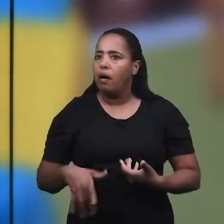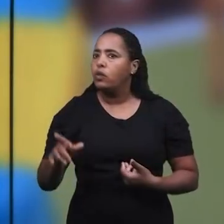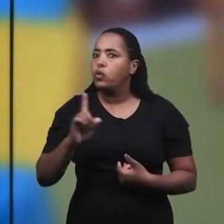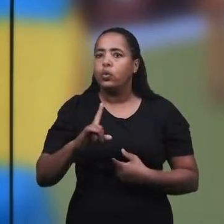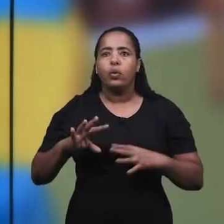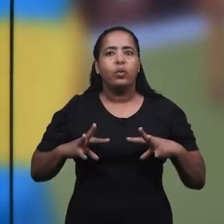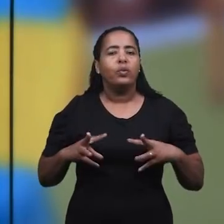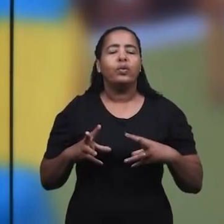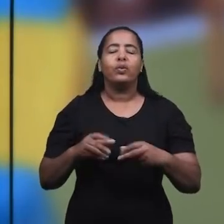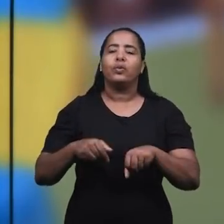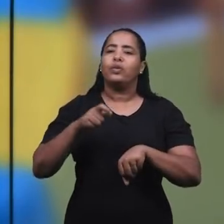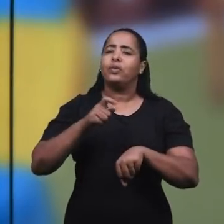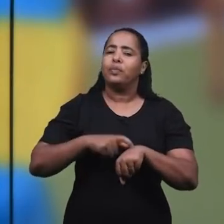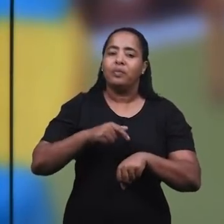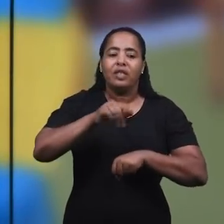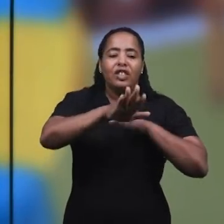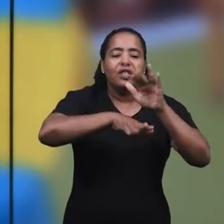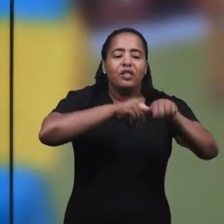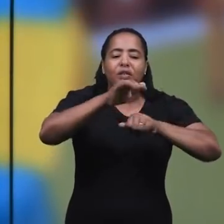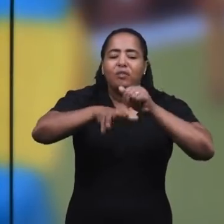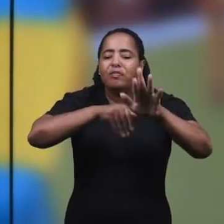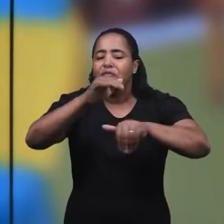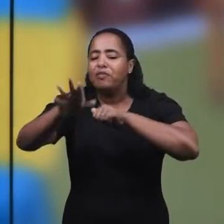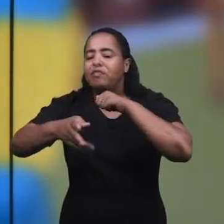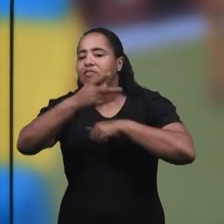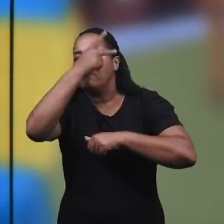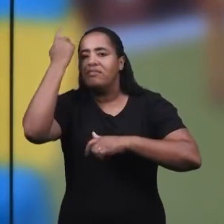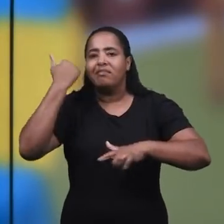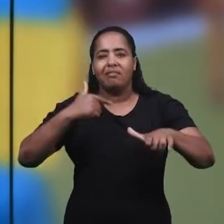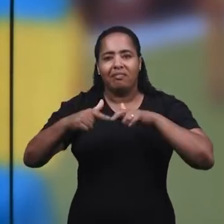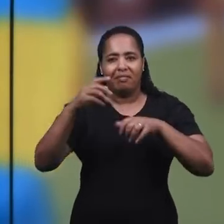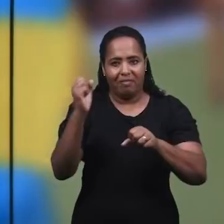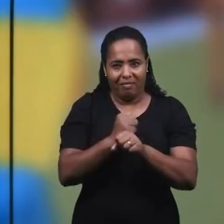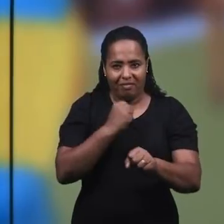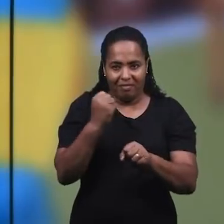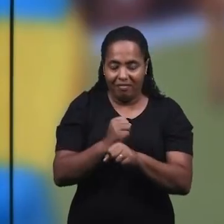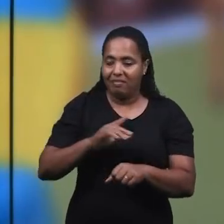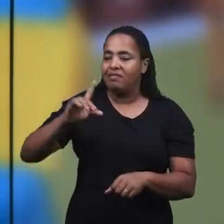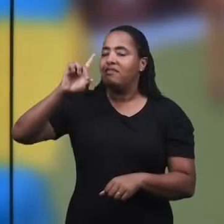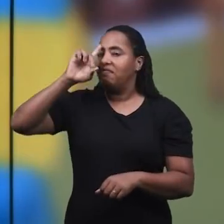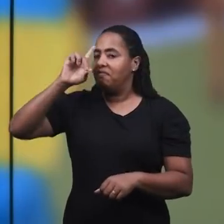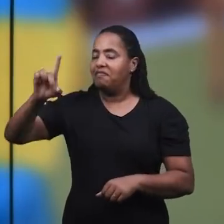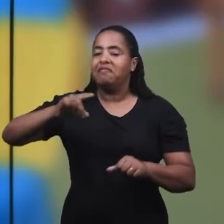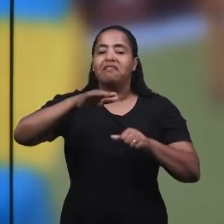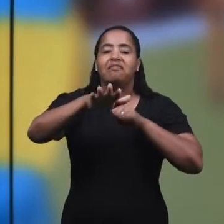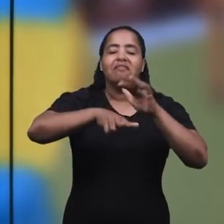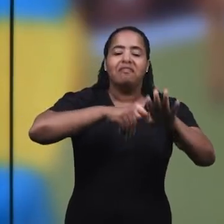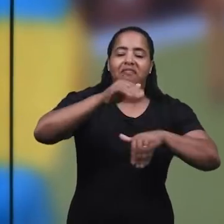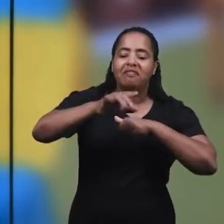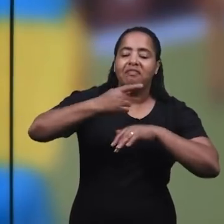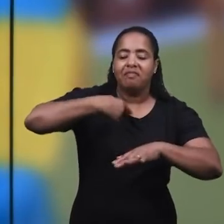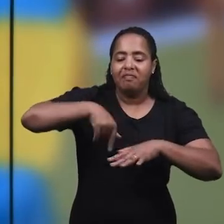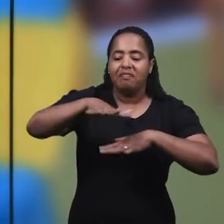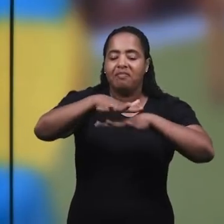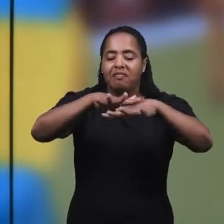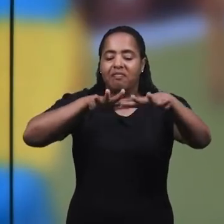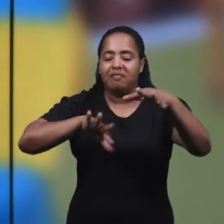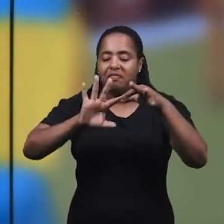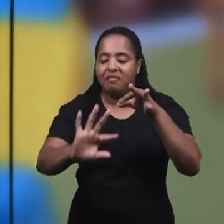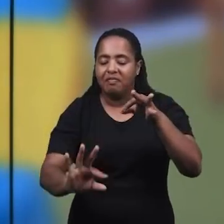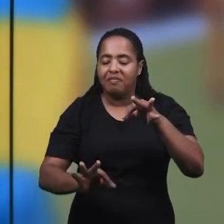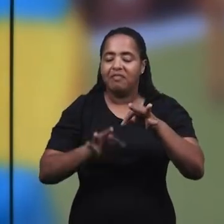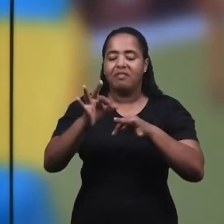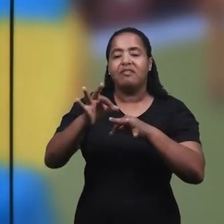momento chamando pessoas para trabalhar na sua obra. Deus está chamando para ir para a vinha, para ir